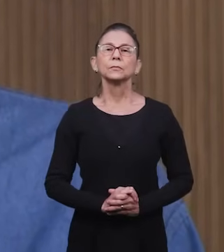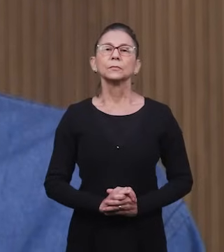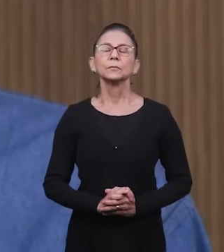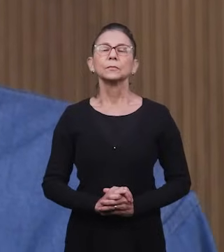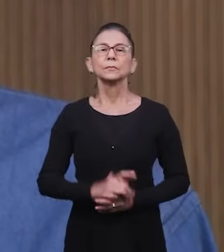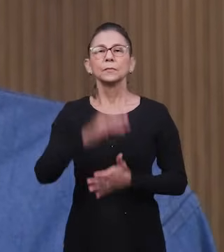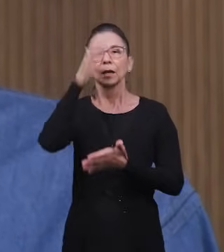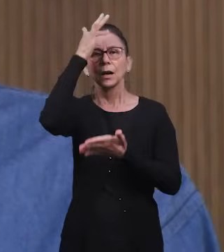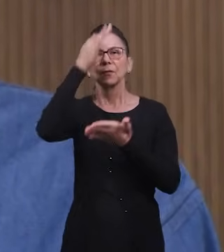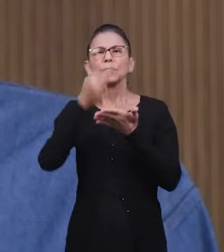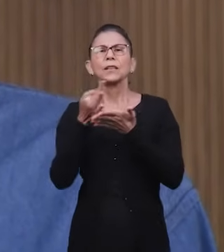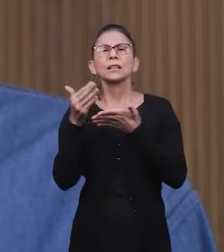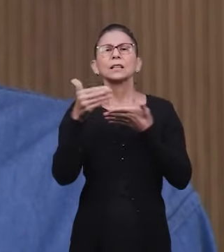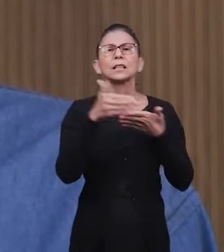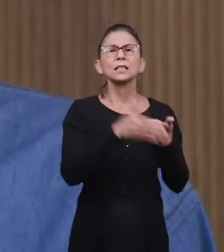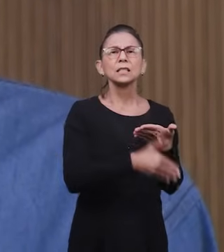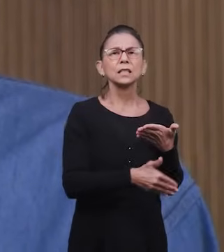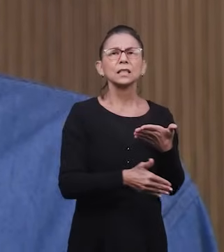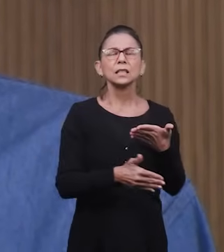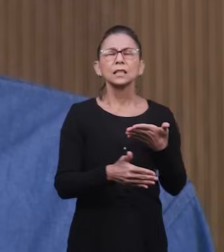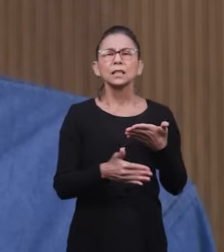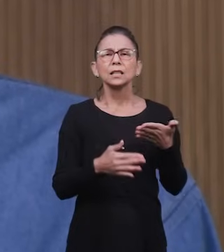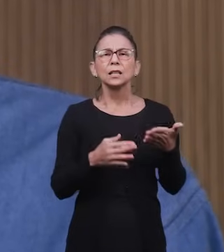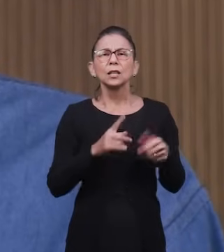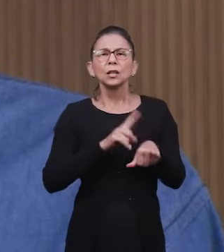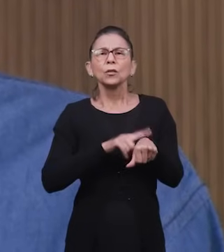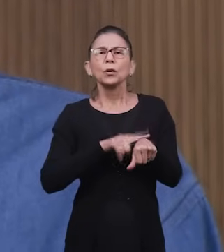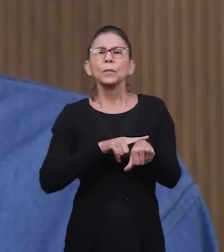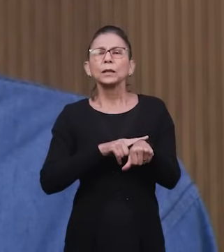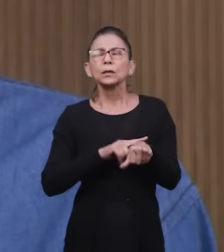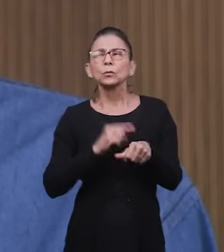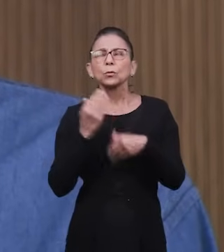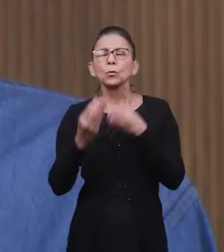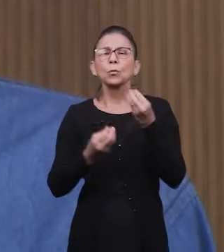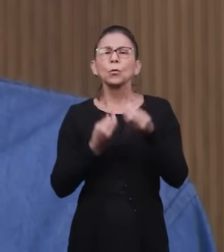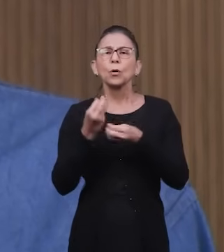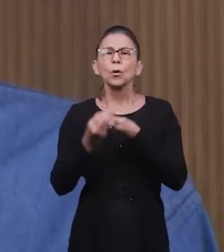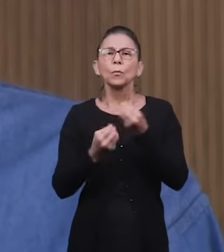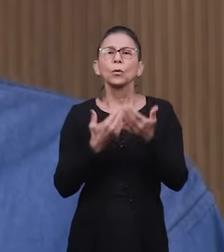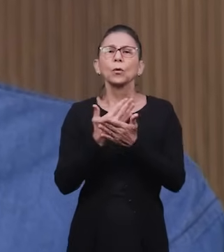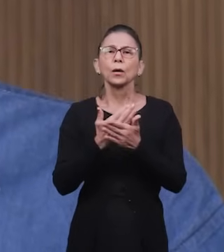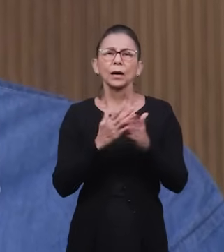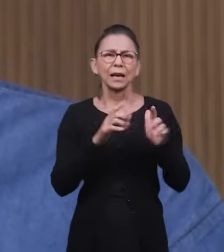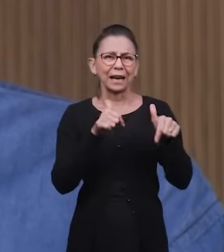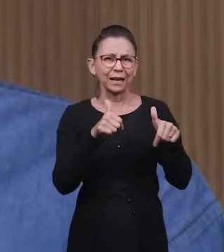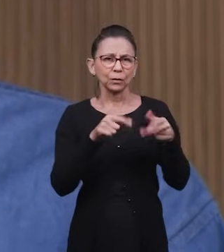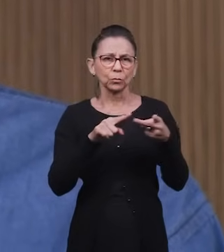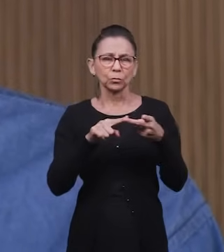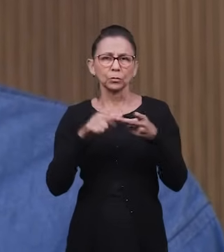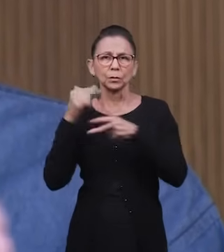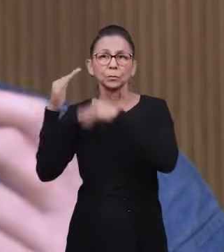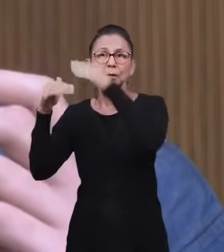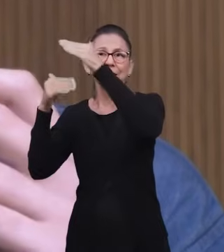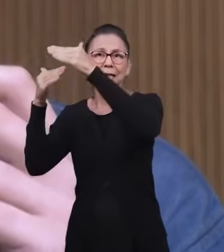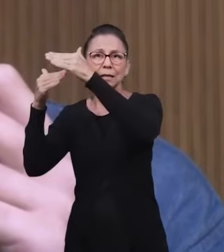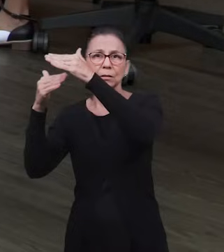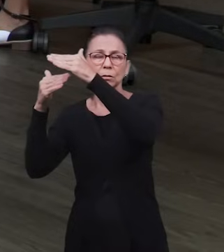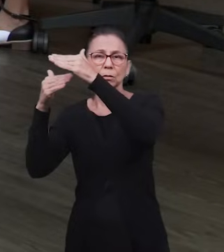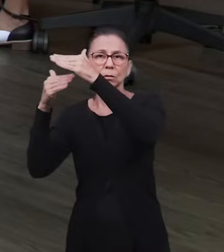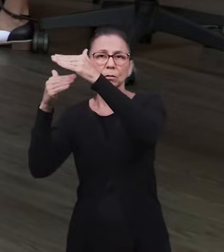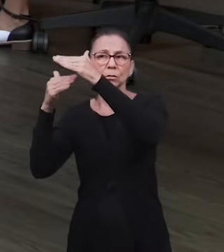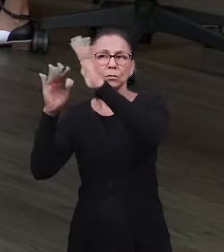perguntar, a apostasia, ela acontece do dia para a noite? É ato e processo ou processo e